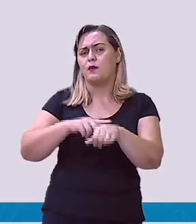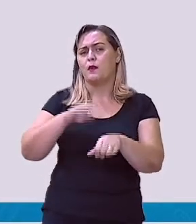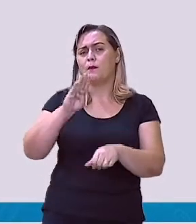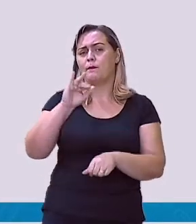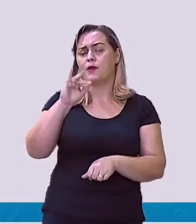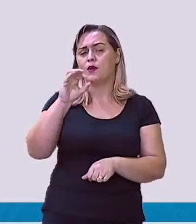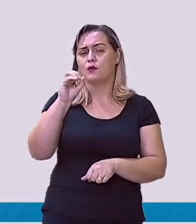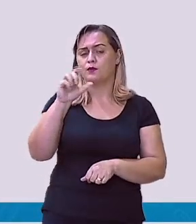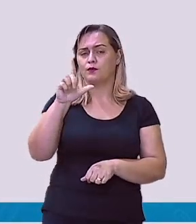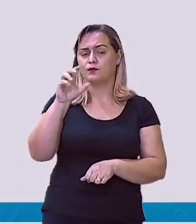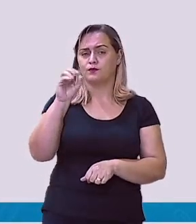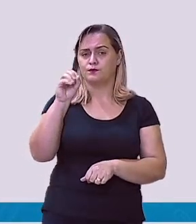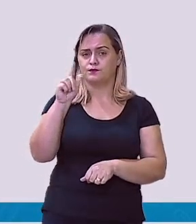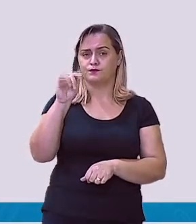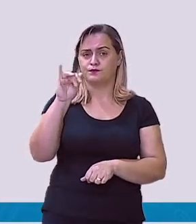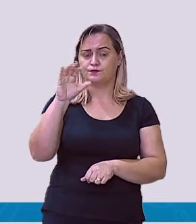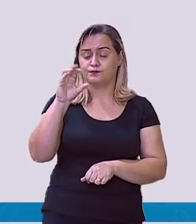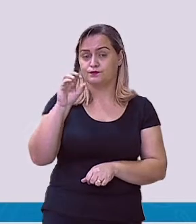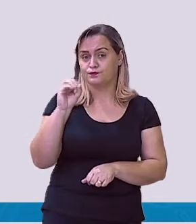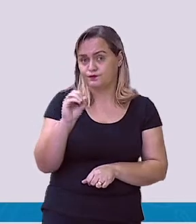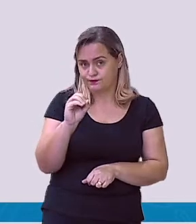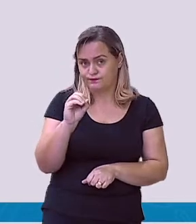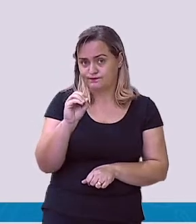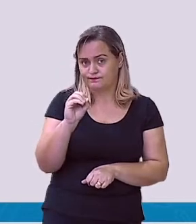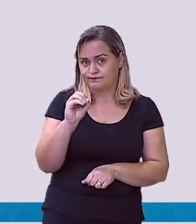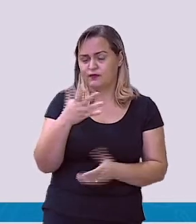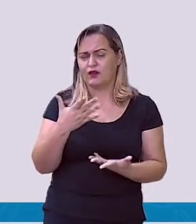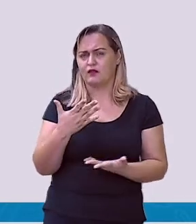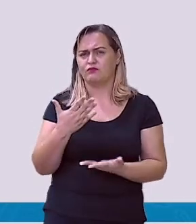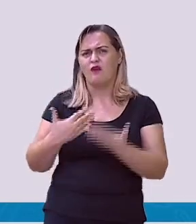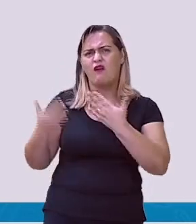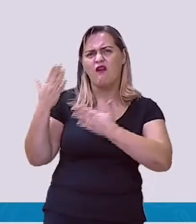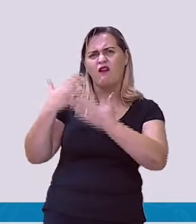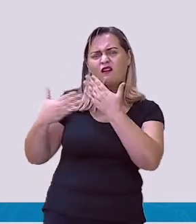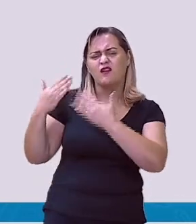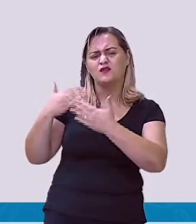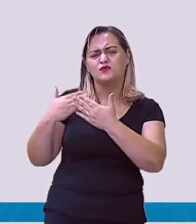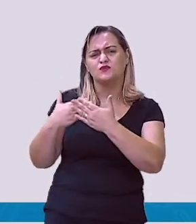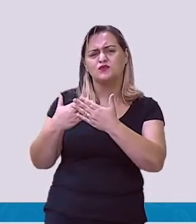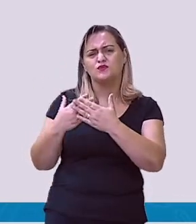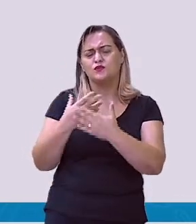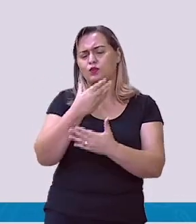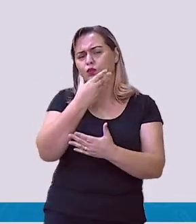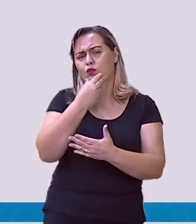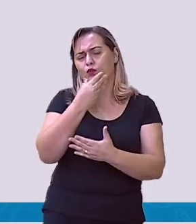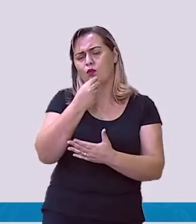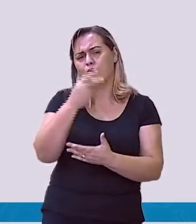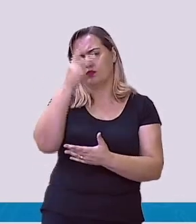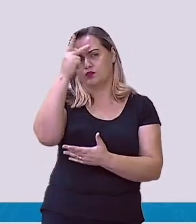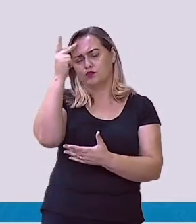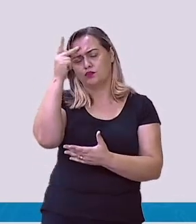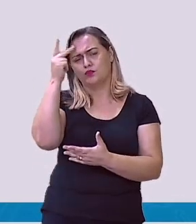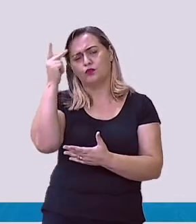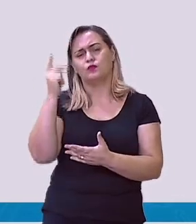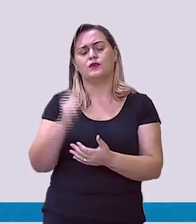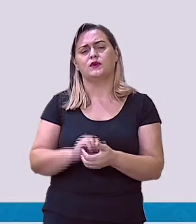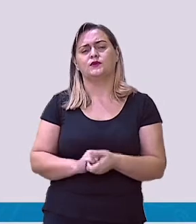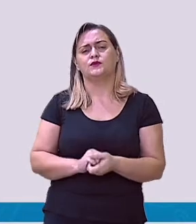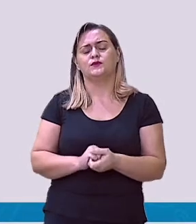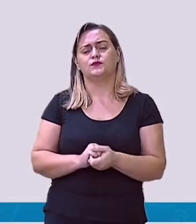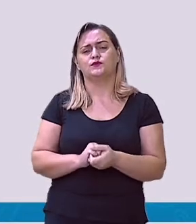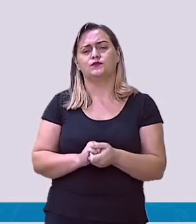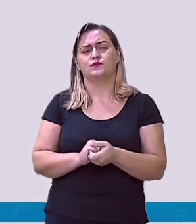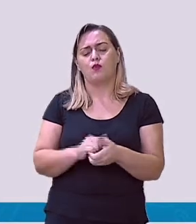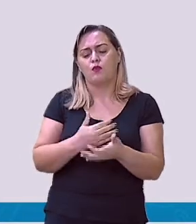o homem esteve sobre a Terra, a partir daquele momento, nós vemos que o último grande momento, né? Nós estamos no último